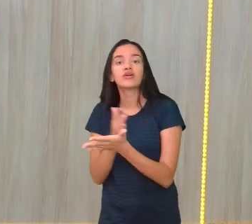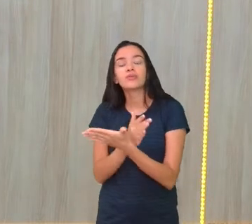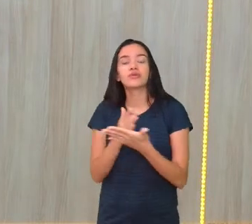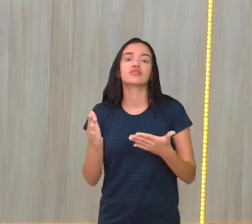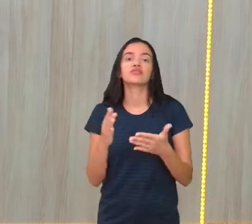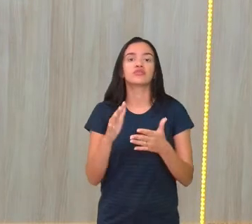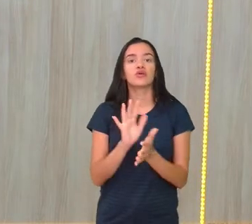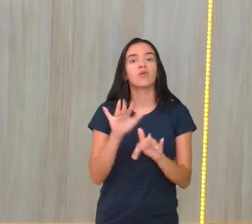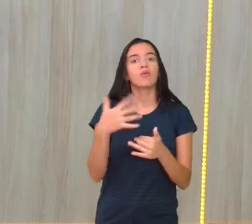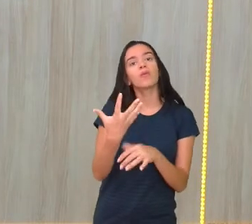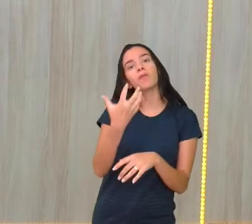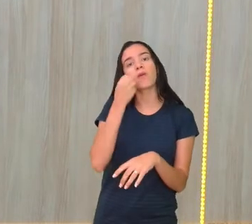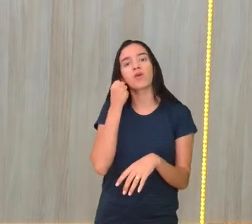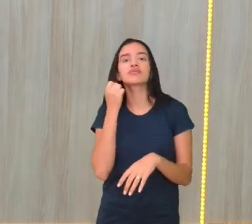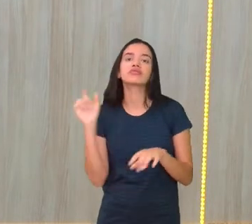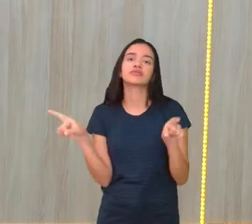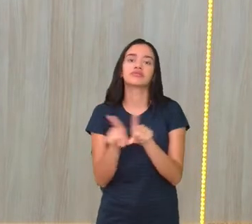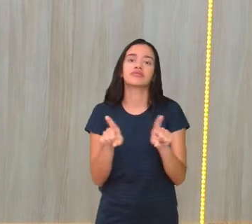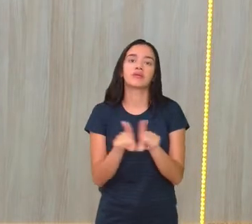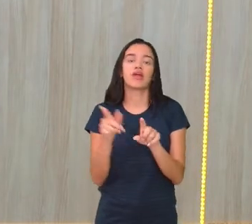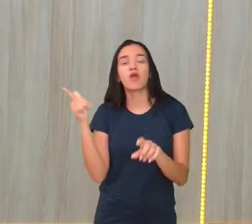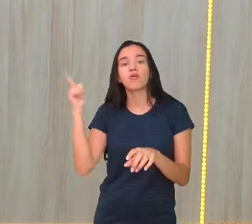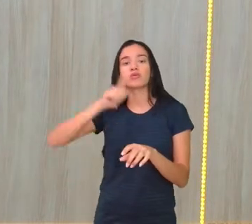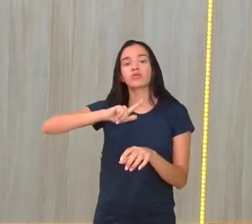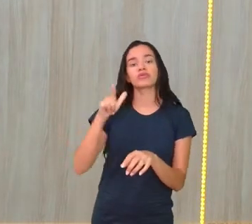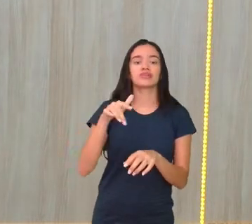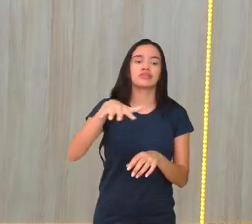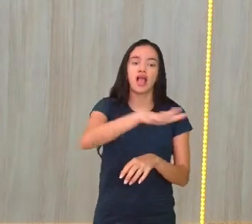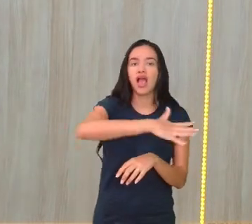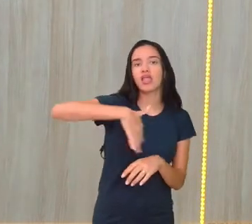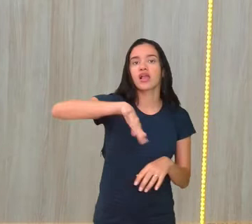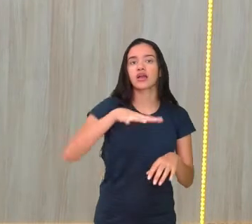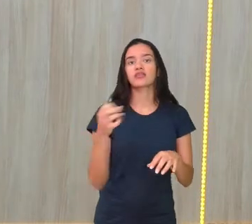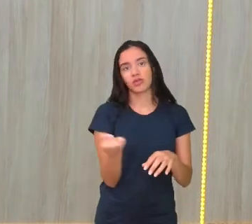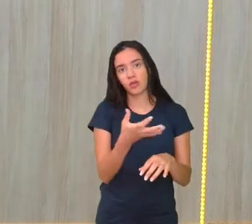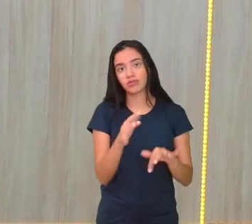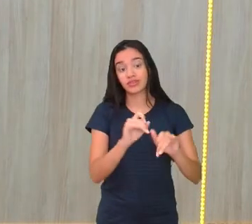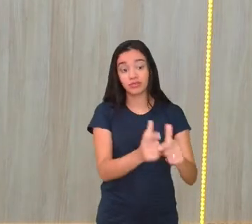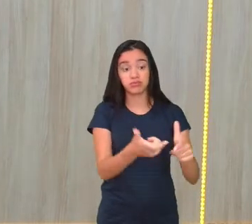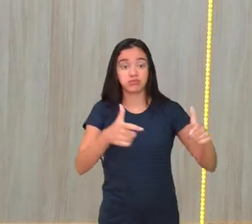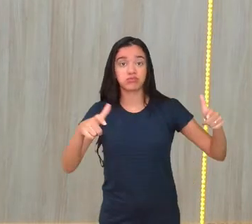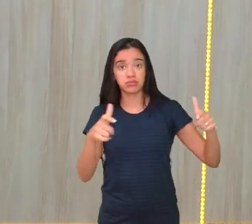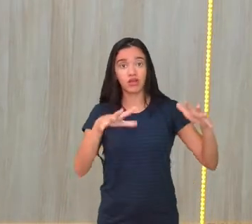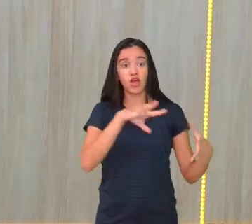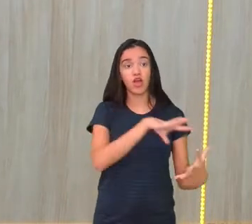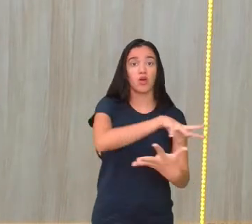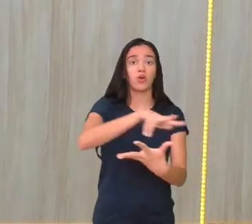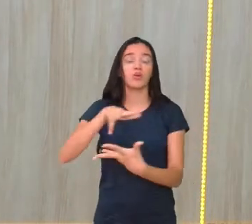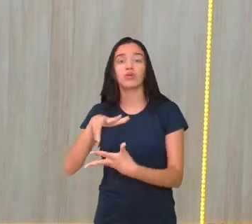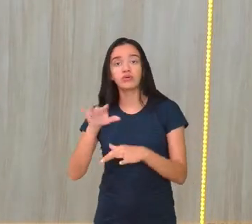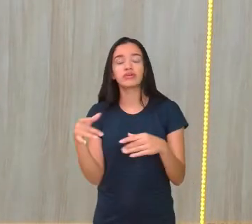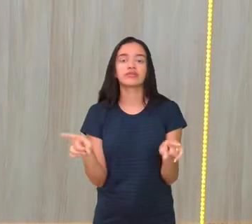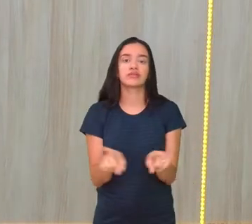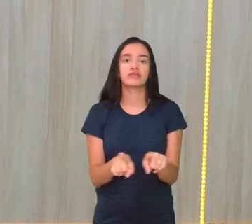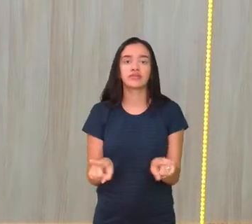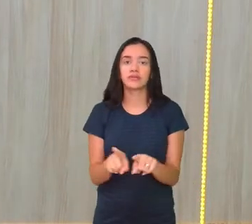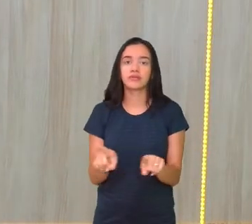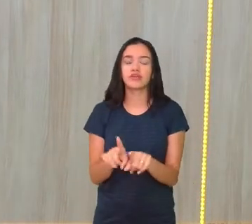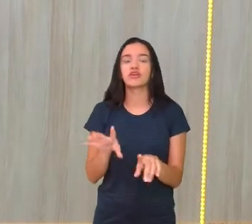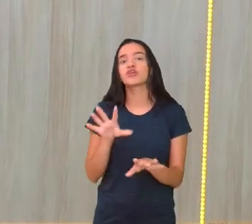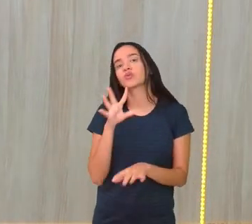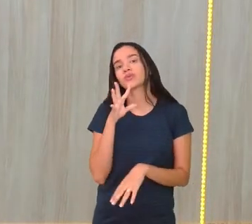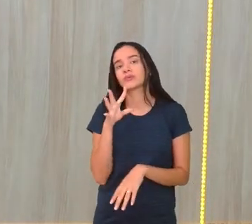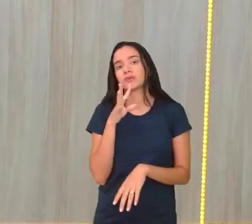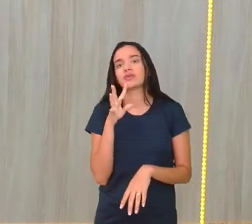de exploração e conquistas em novos territórios, que ampliou o mundo até então